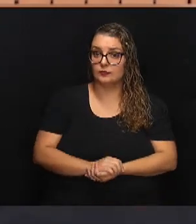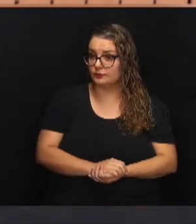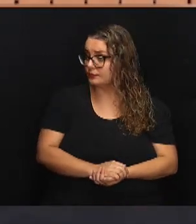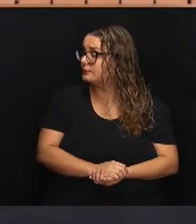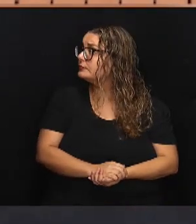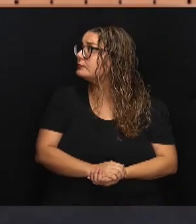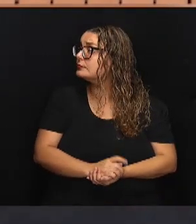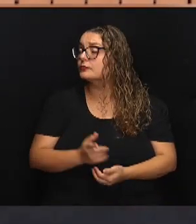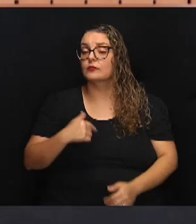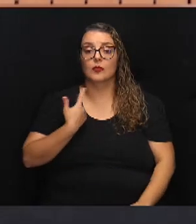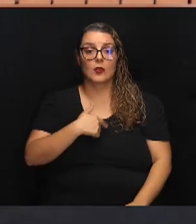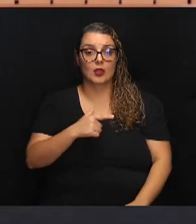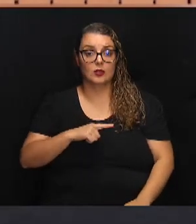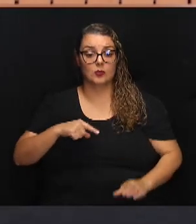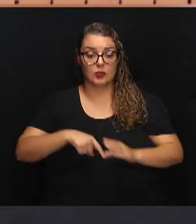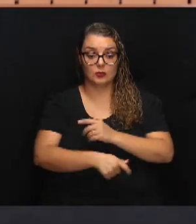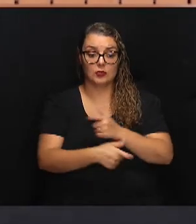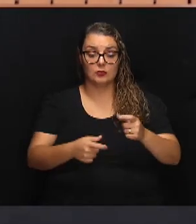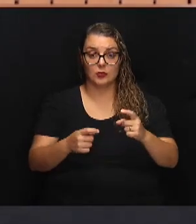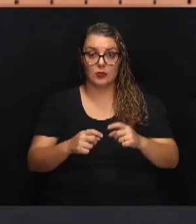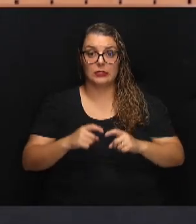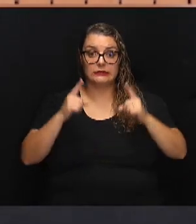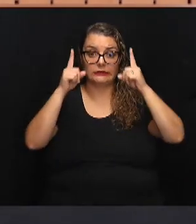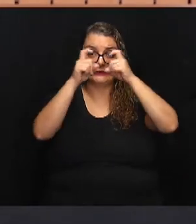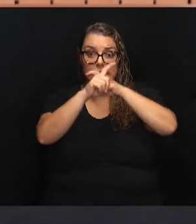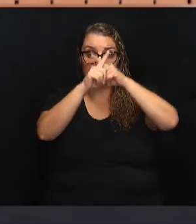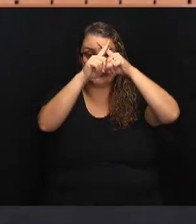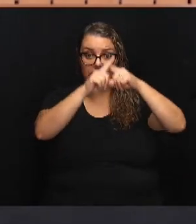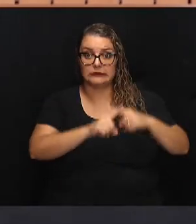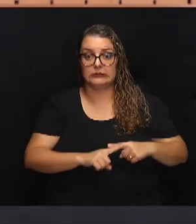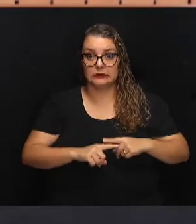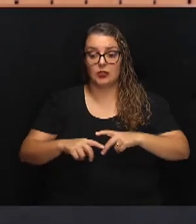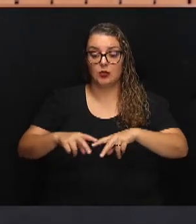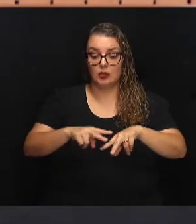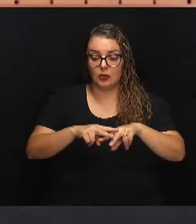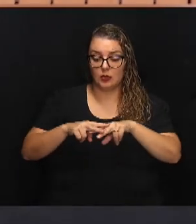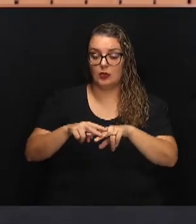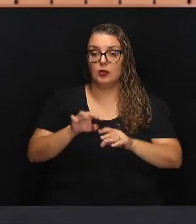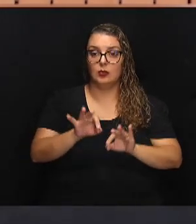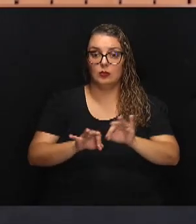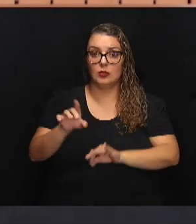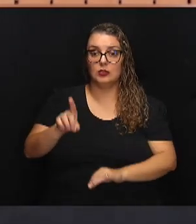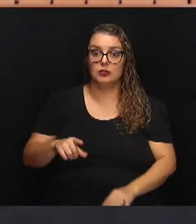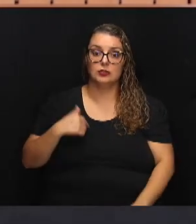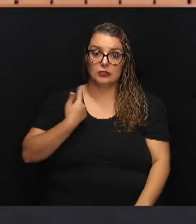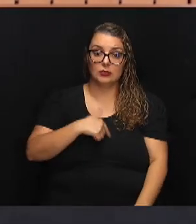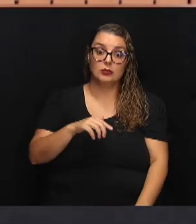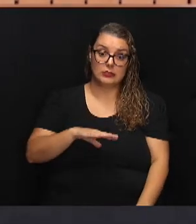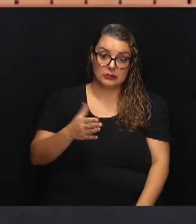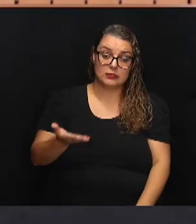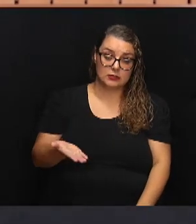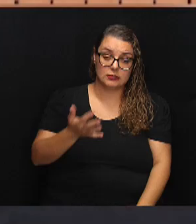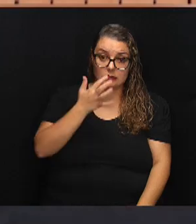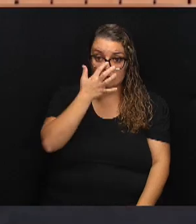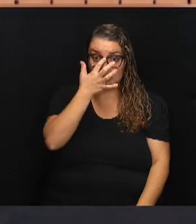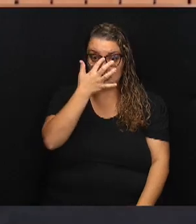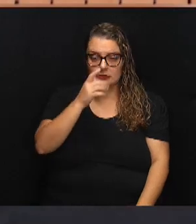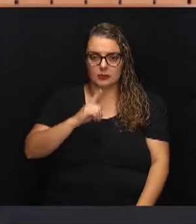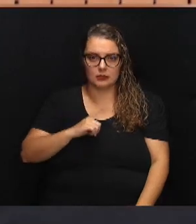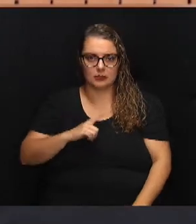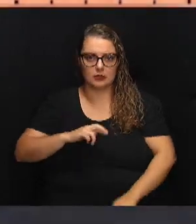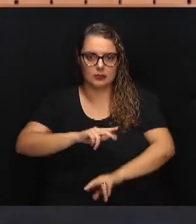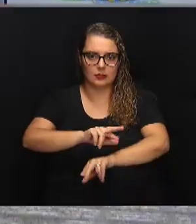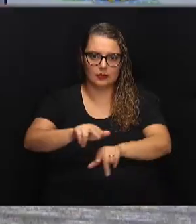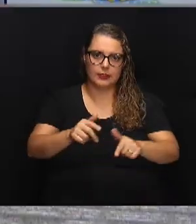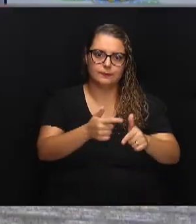desafio grande para frente, que é a revisão do plano diretor na nossa cidade, né? Nós temos muitos